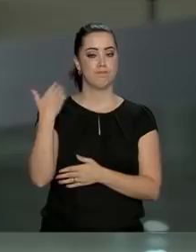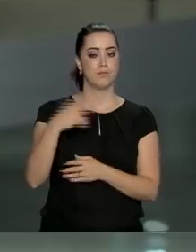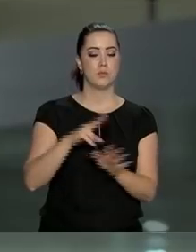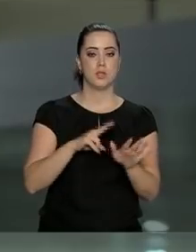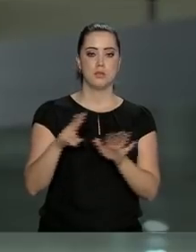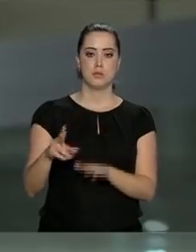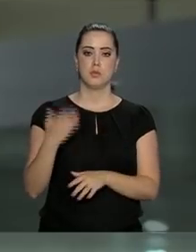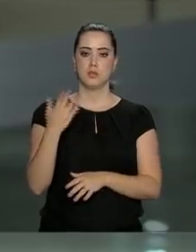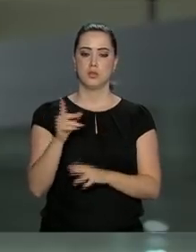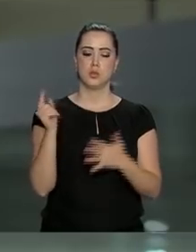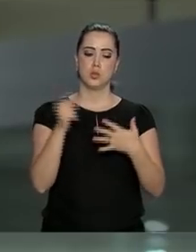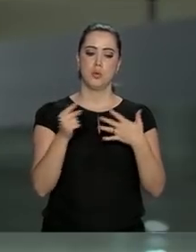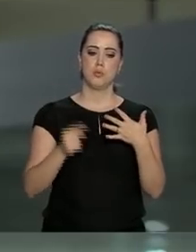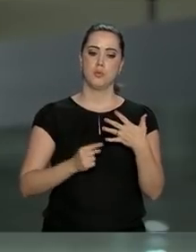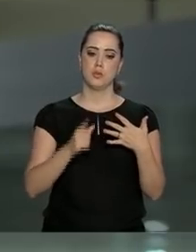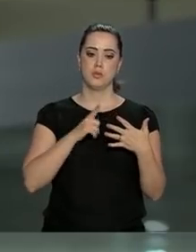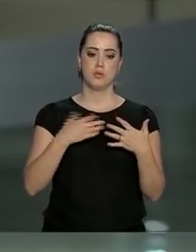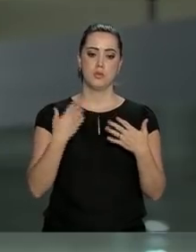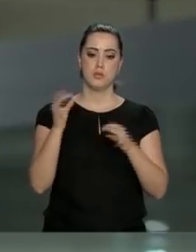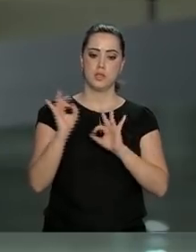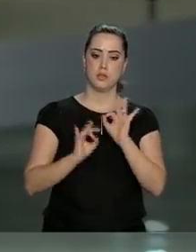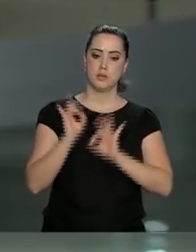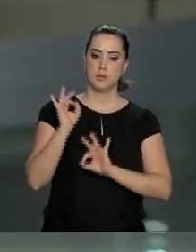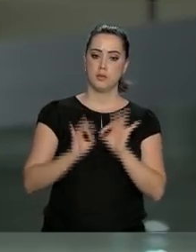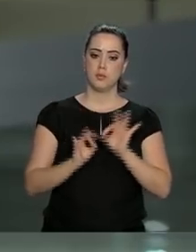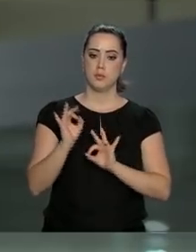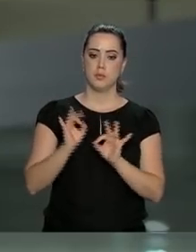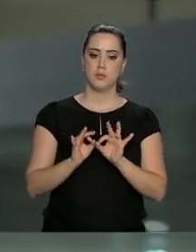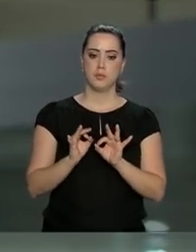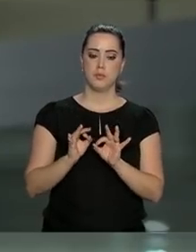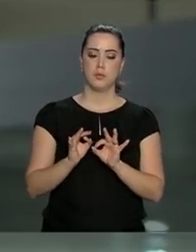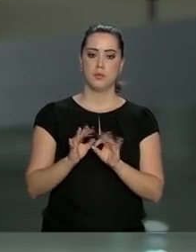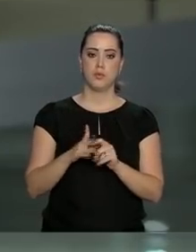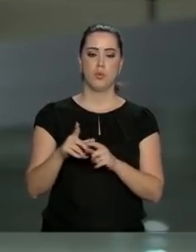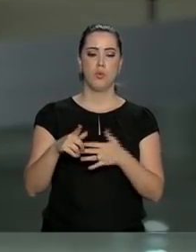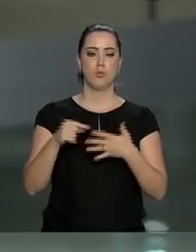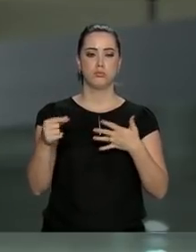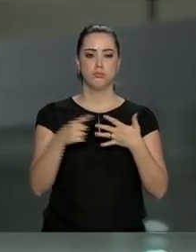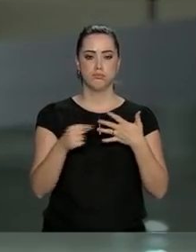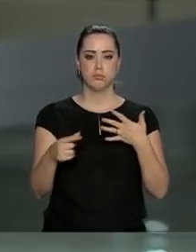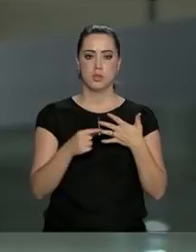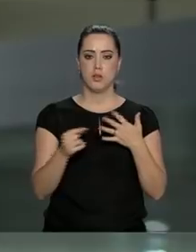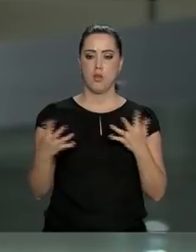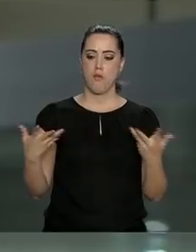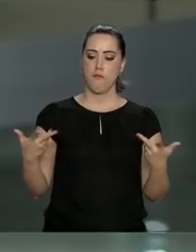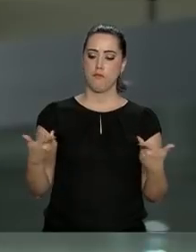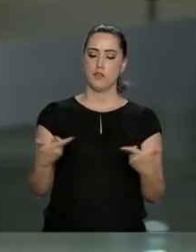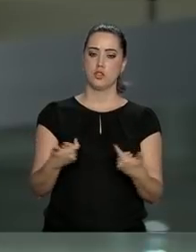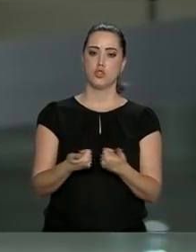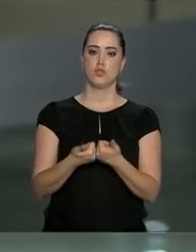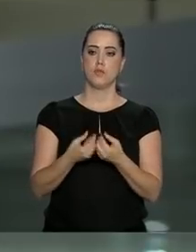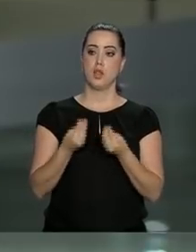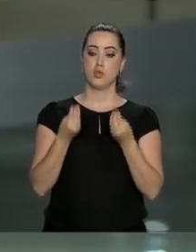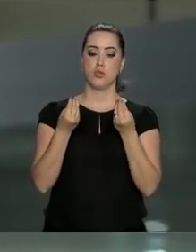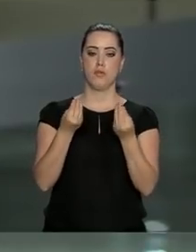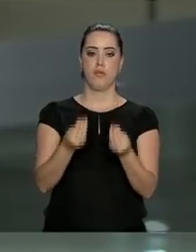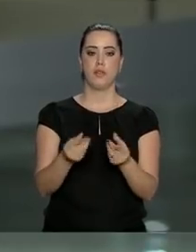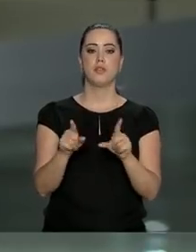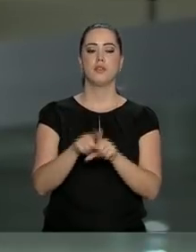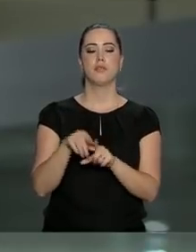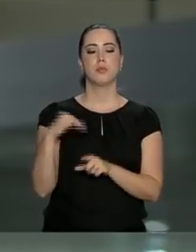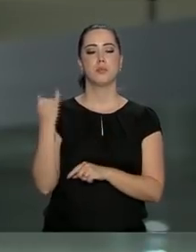semanas. Essas metas foram elaboradas com critérios como efetividade de entrega e